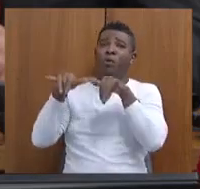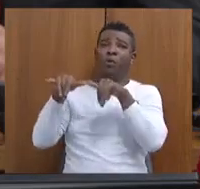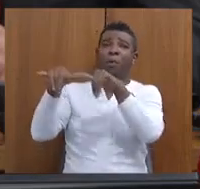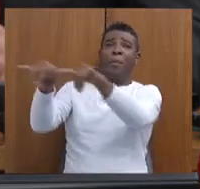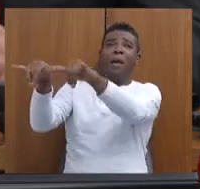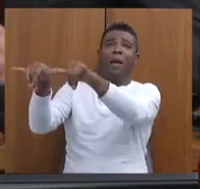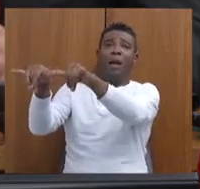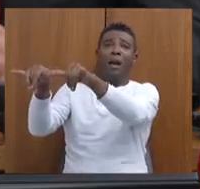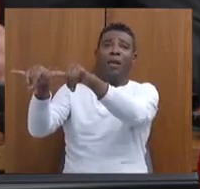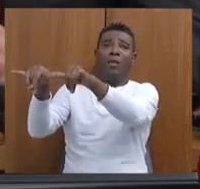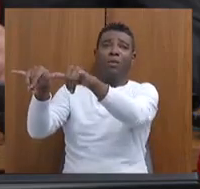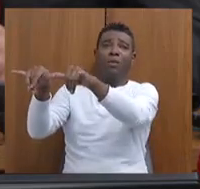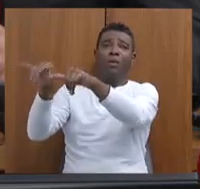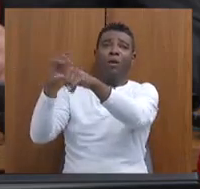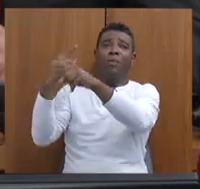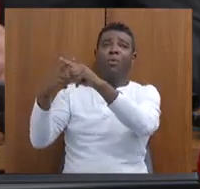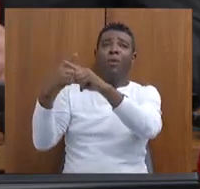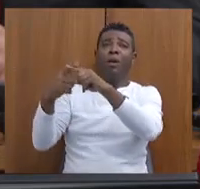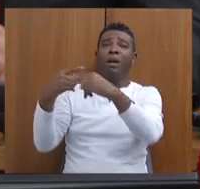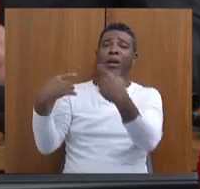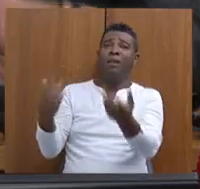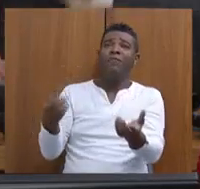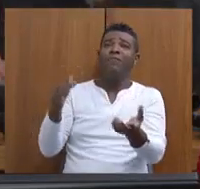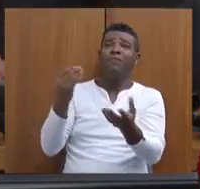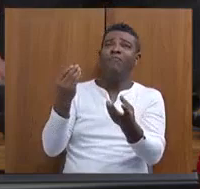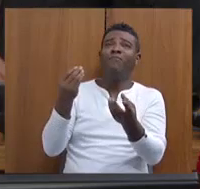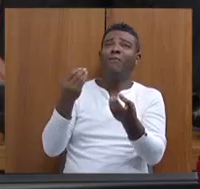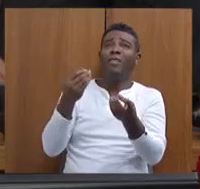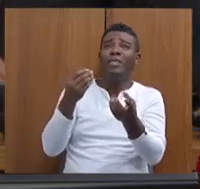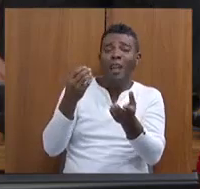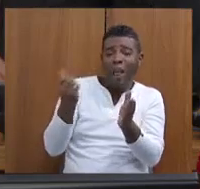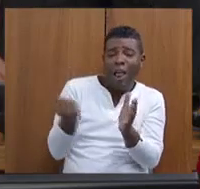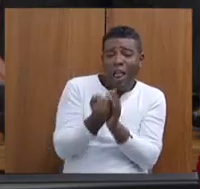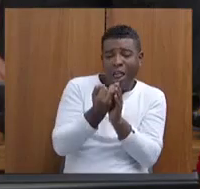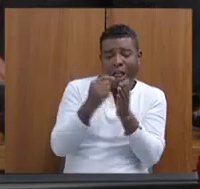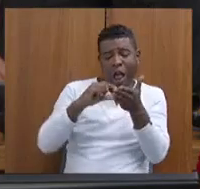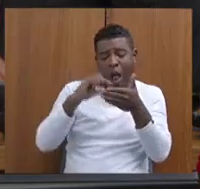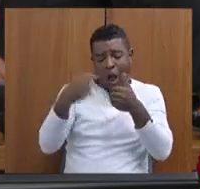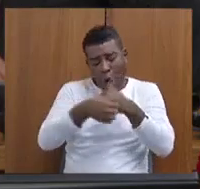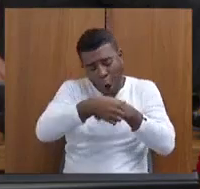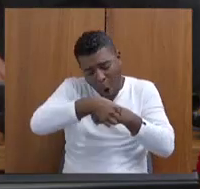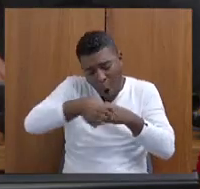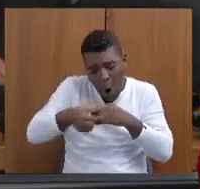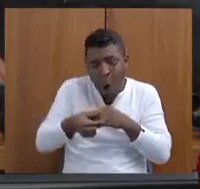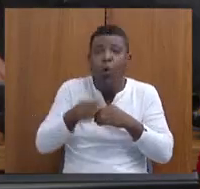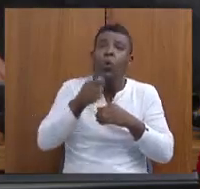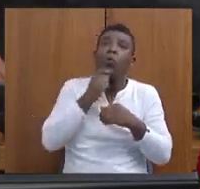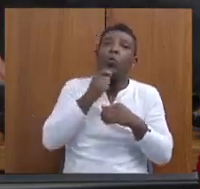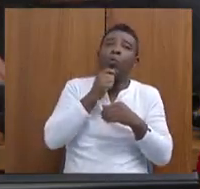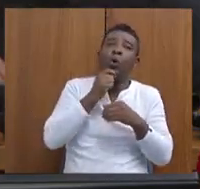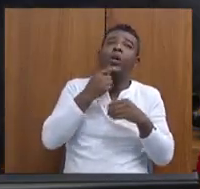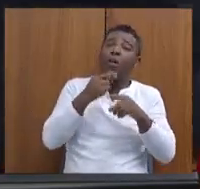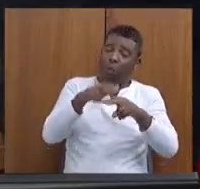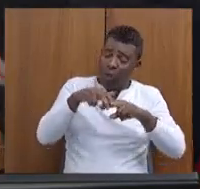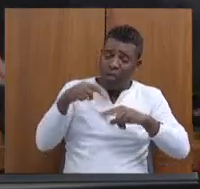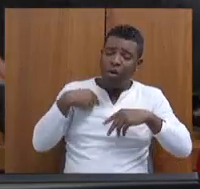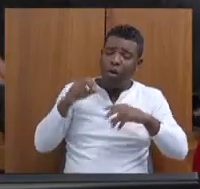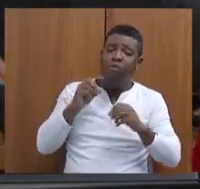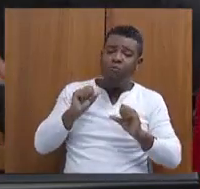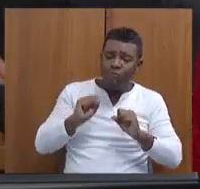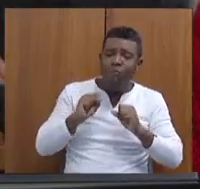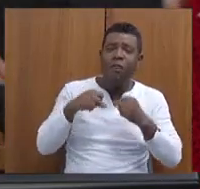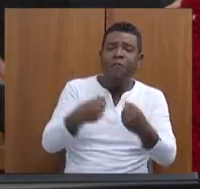o presidente secretário eu defendo muito essa esse projeto do Arantes em que